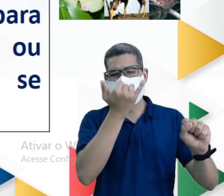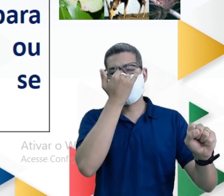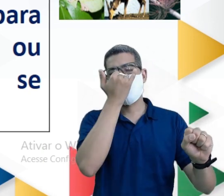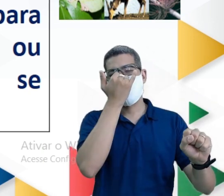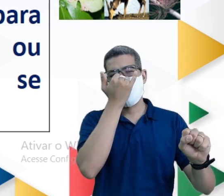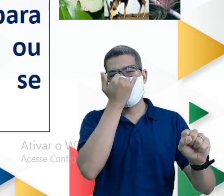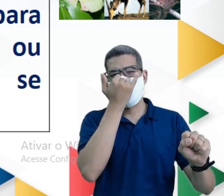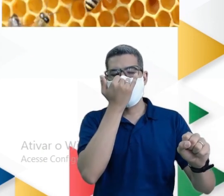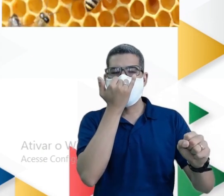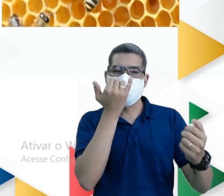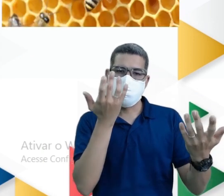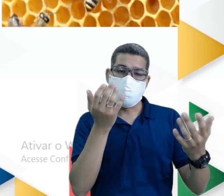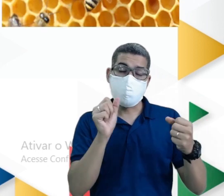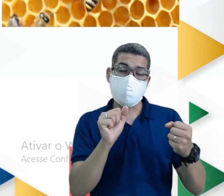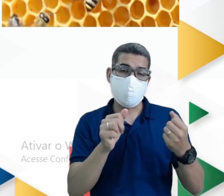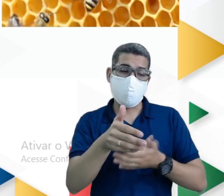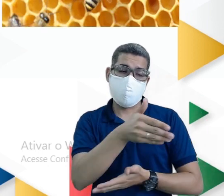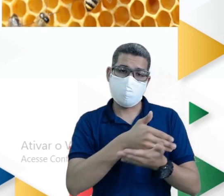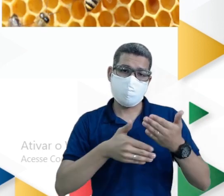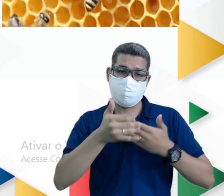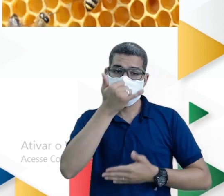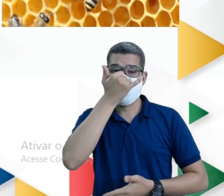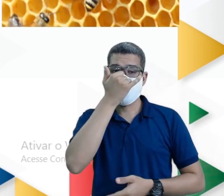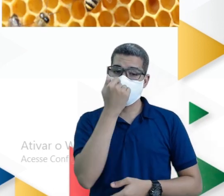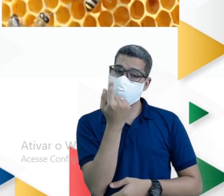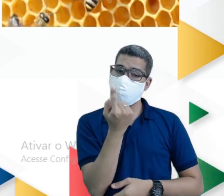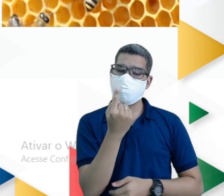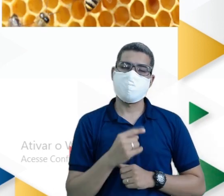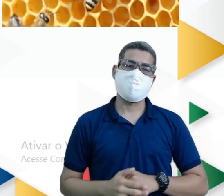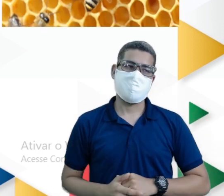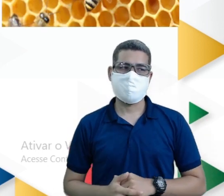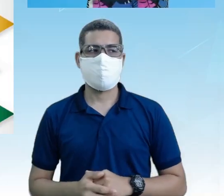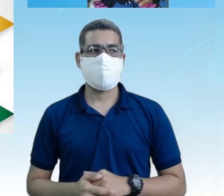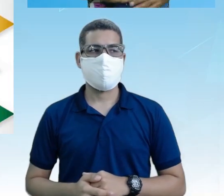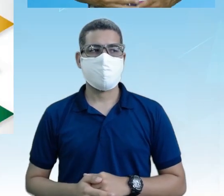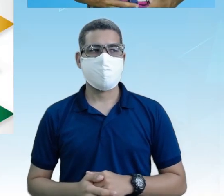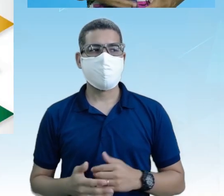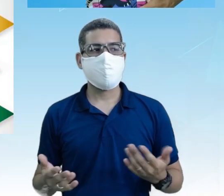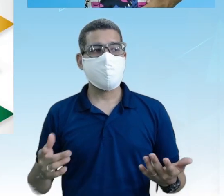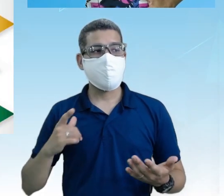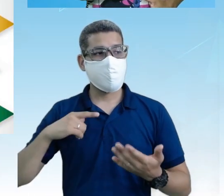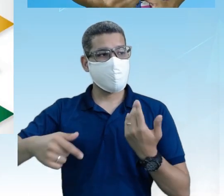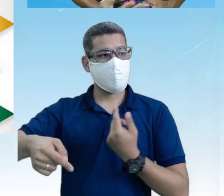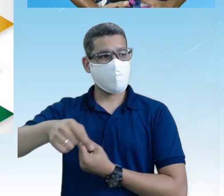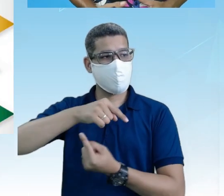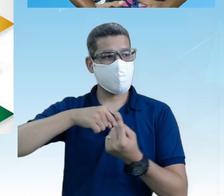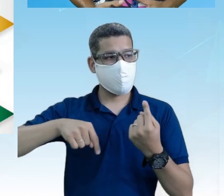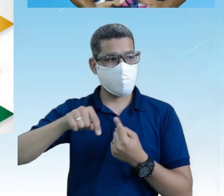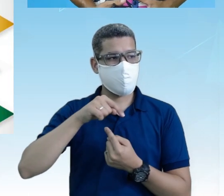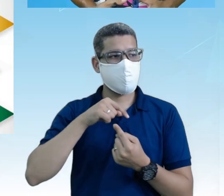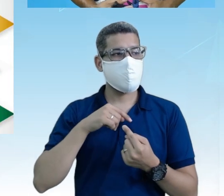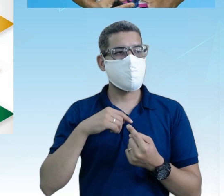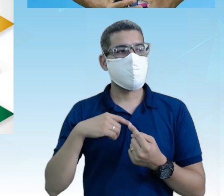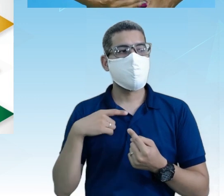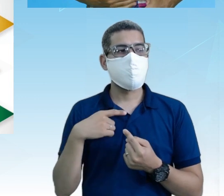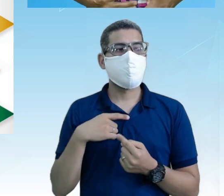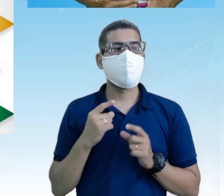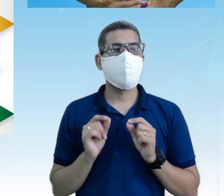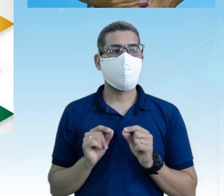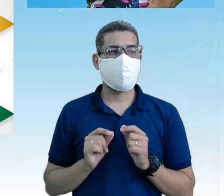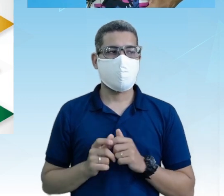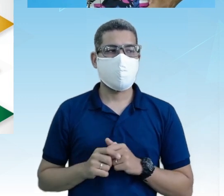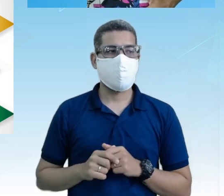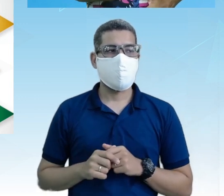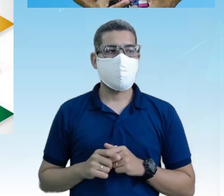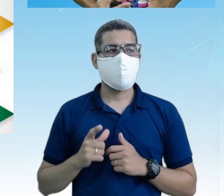ali um prejuízo. E aí, quando se fala dessas relações intraespecíficas, bora falar